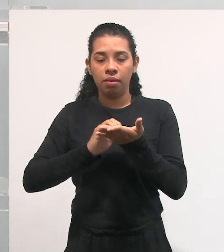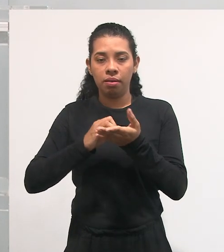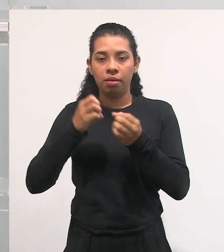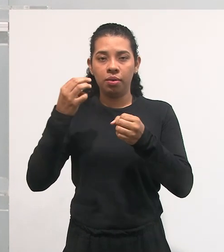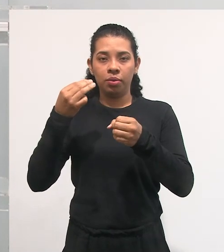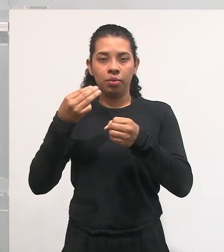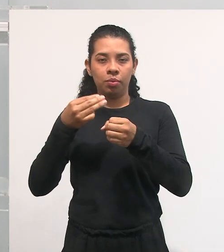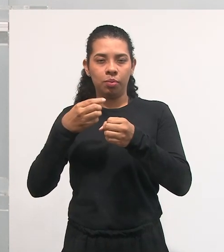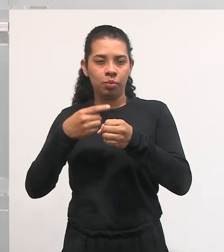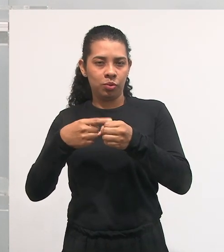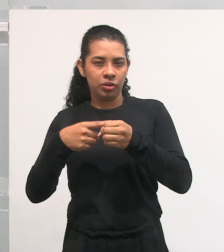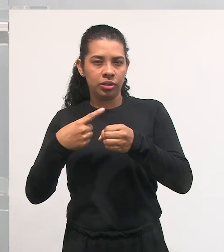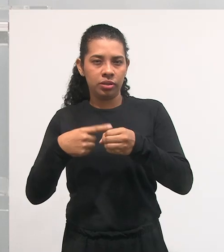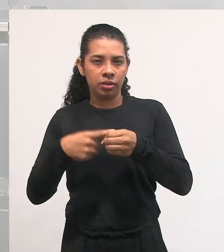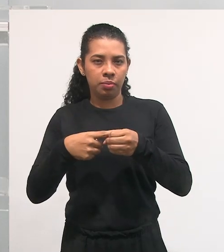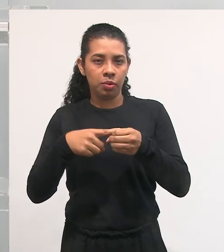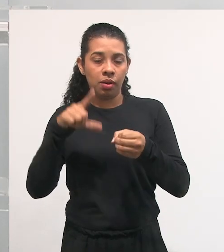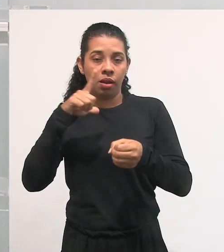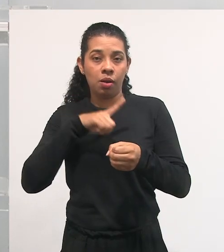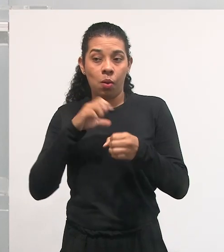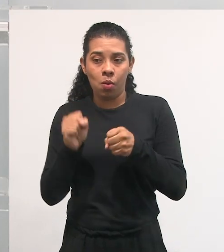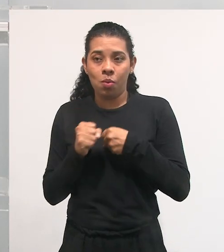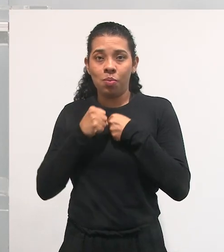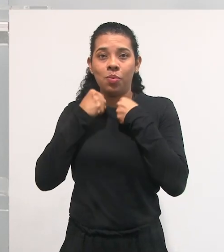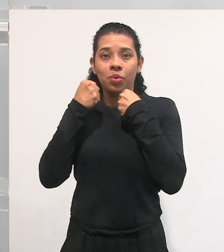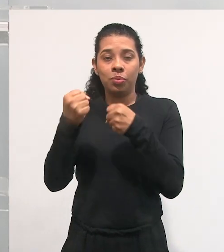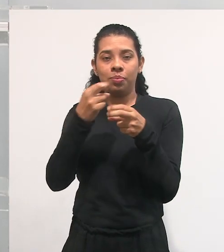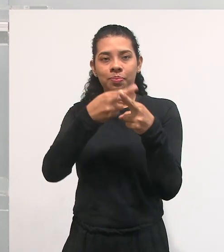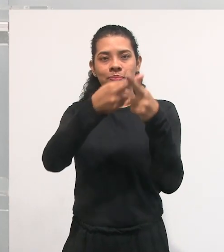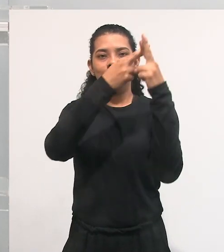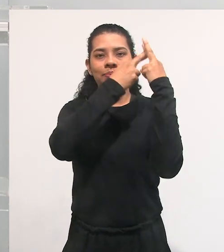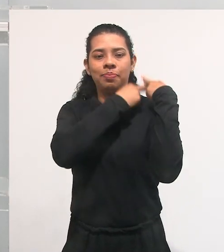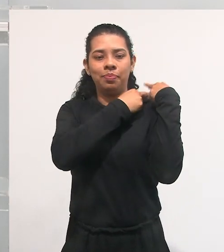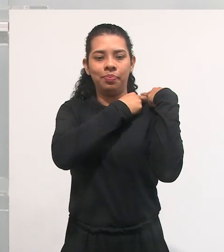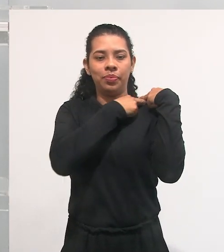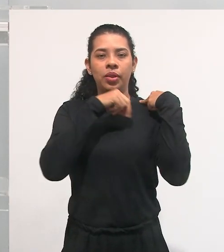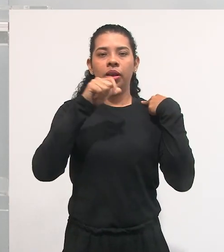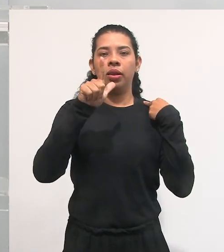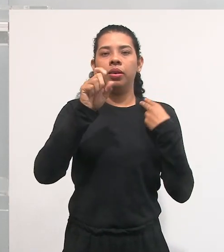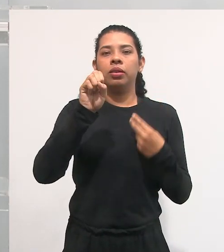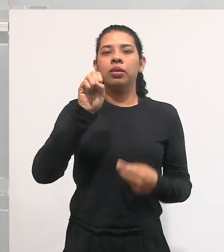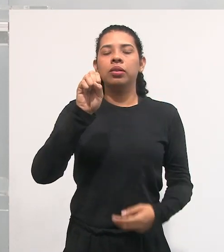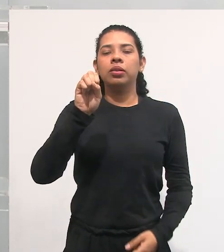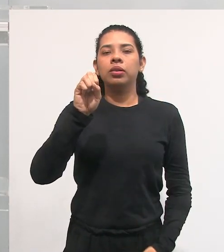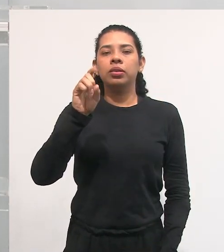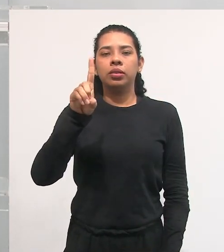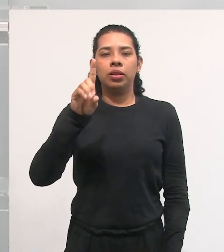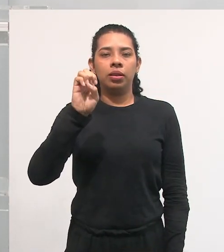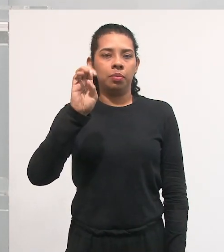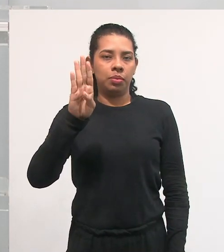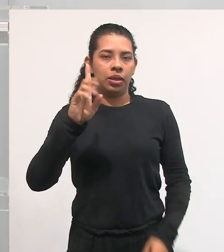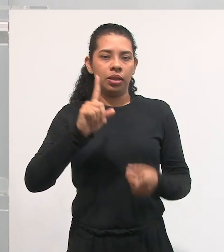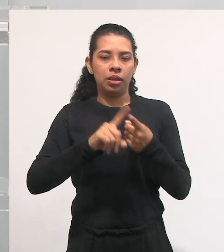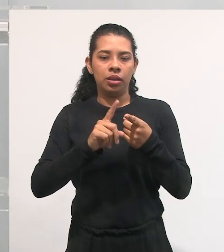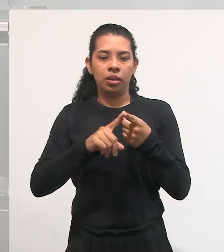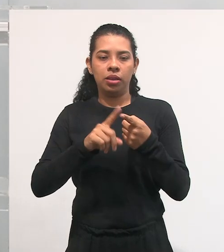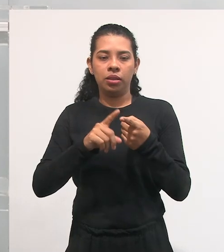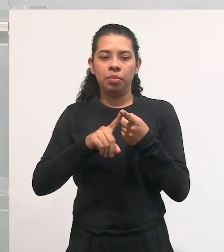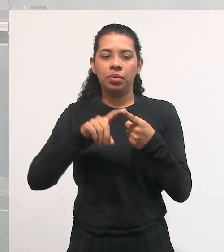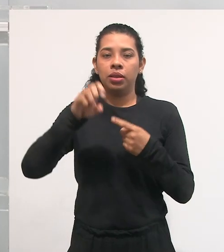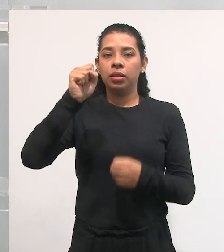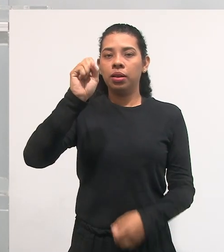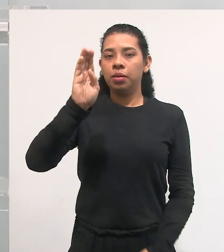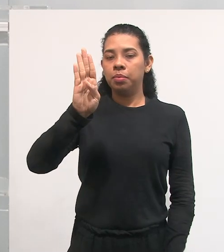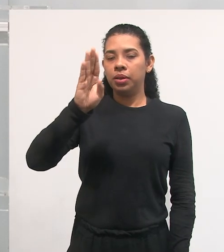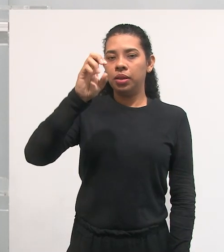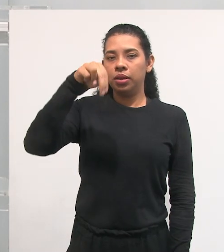têm o poder de, a partir da LDB e da BNCC, definir desses saberes e desses